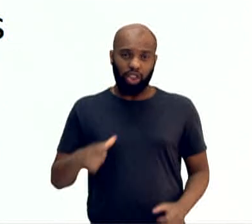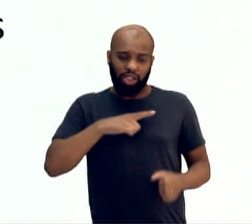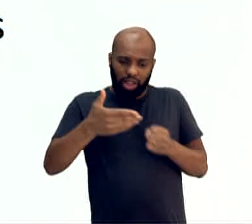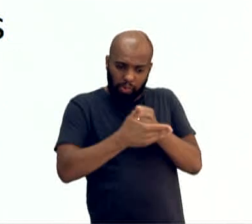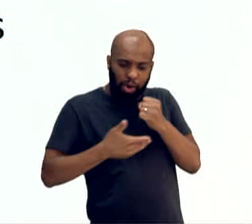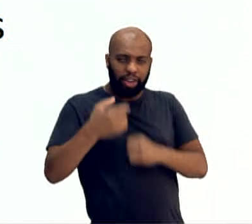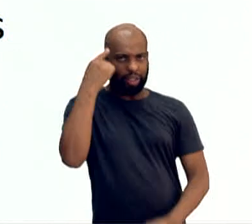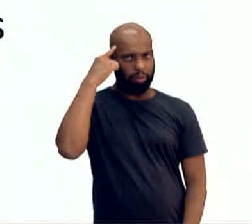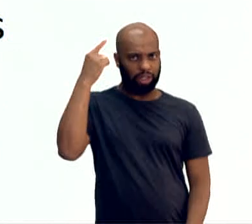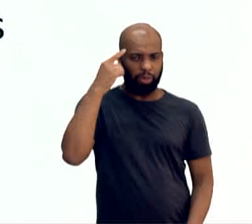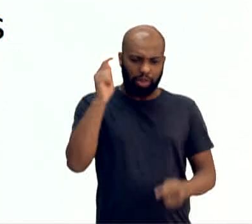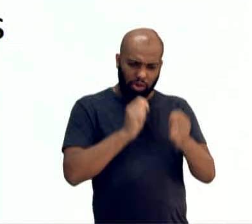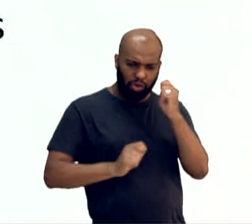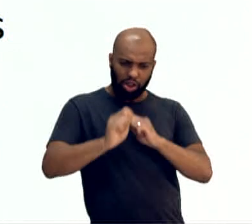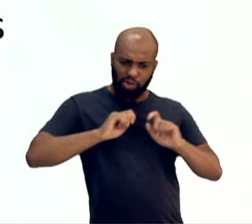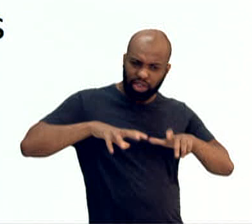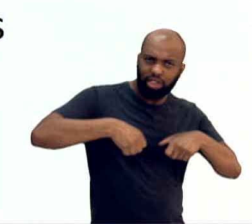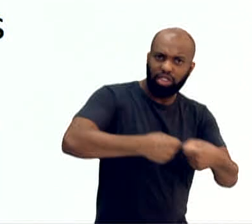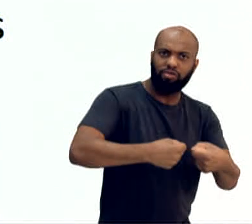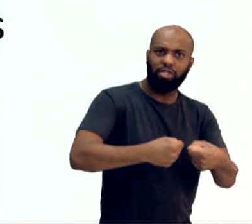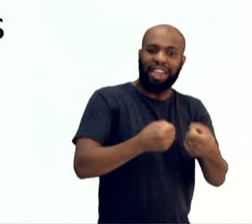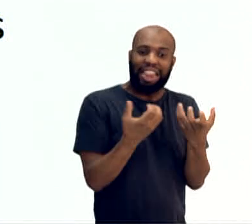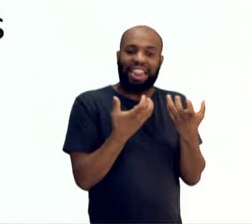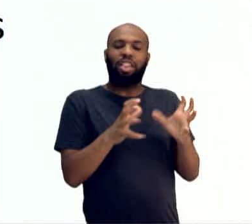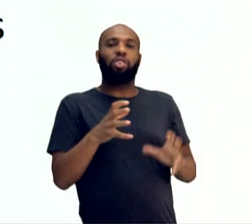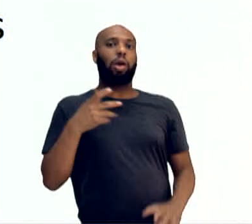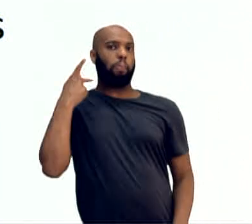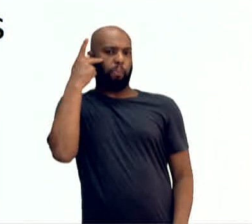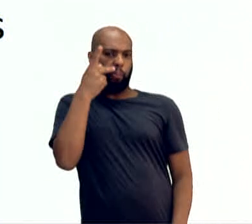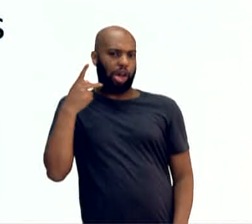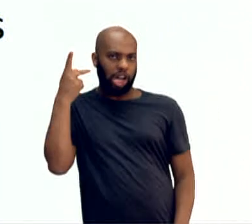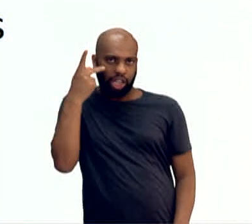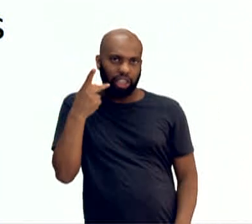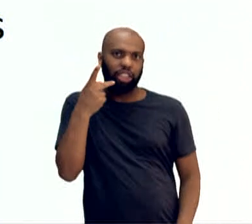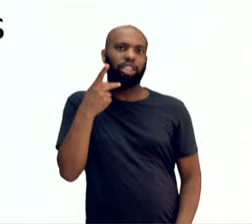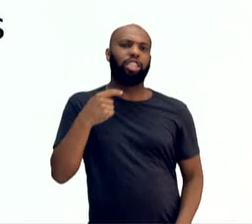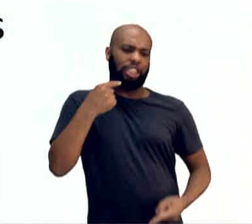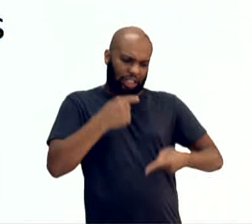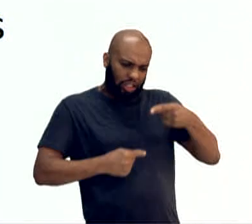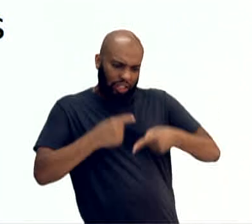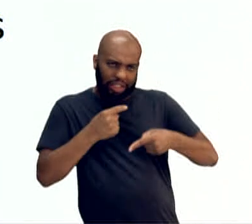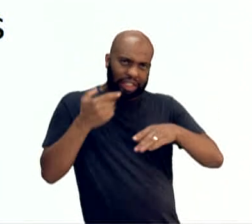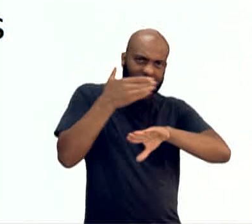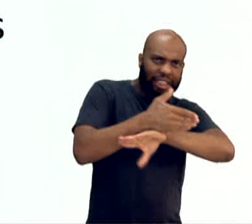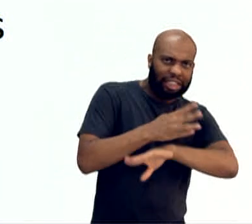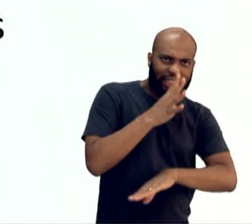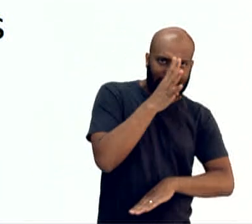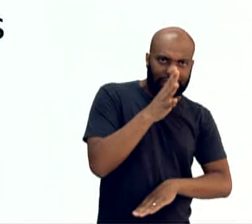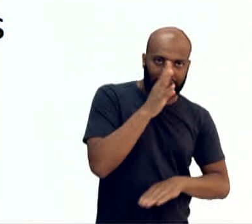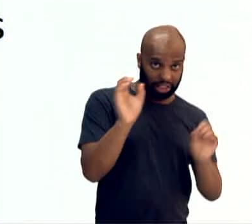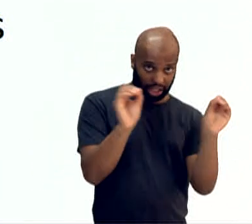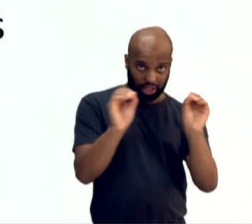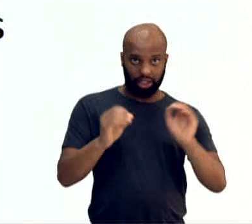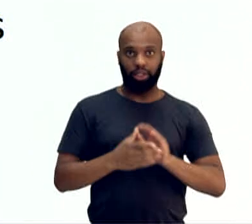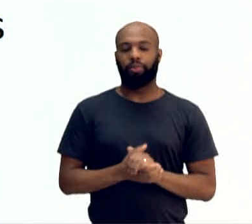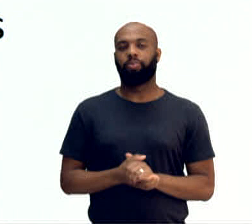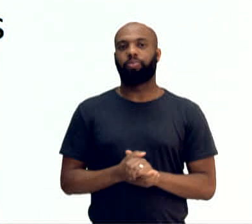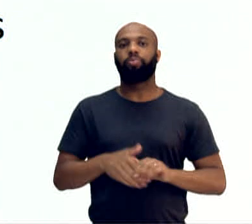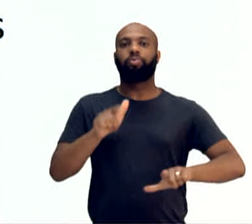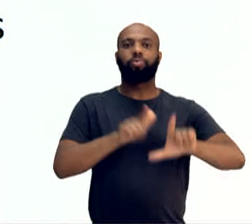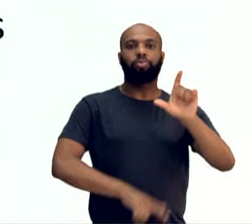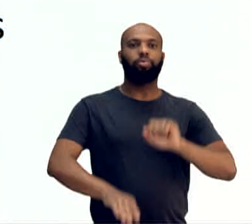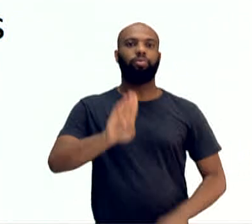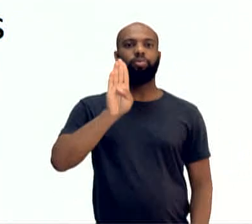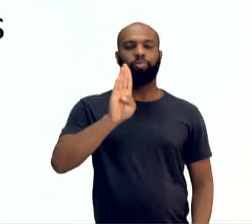econômico que defende a não intervenção política nos assuntos econômicos? Não intervenção política? Vamos lá.